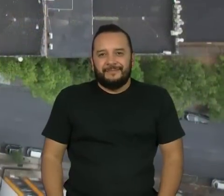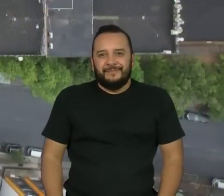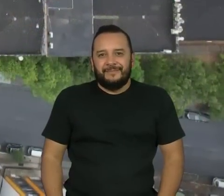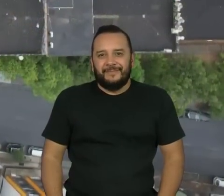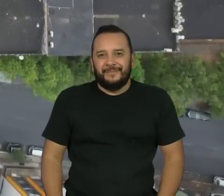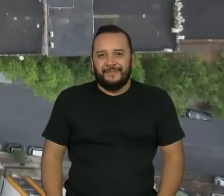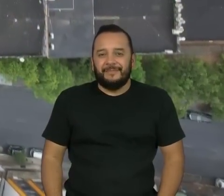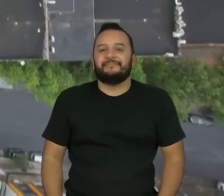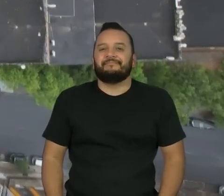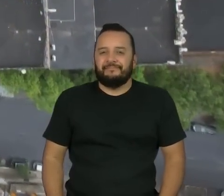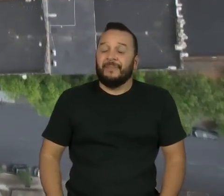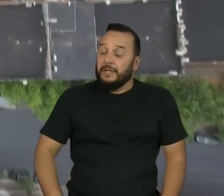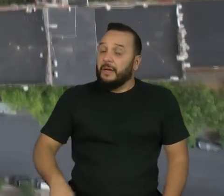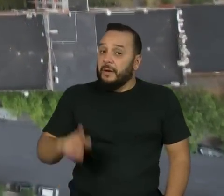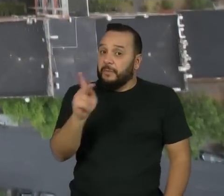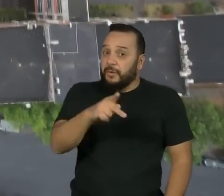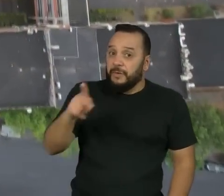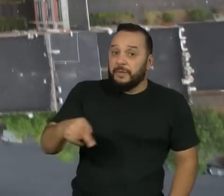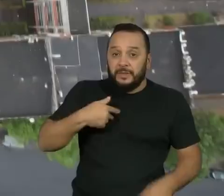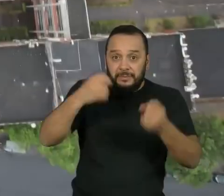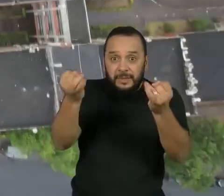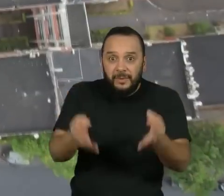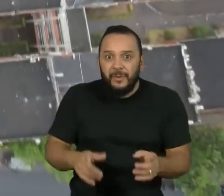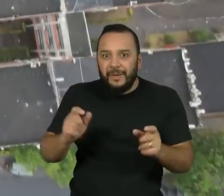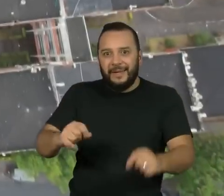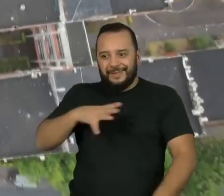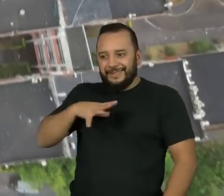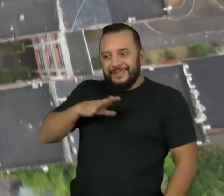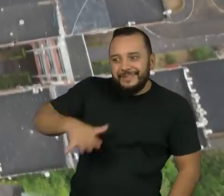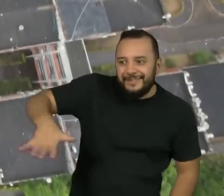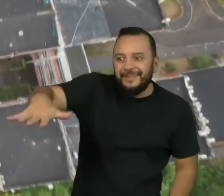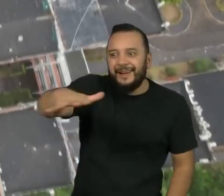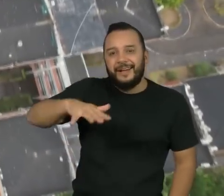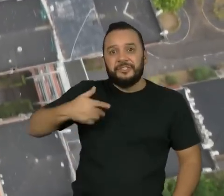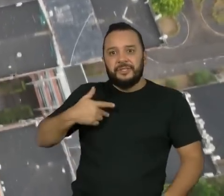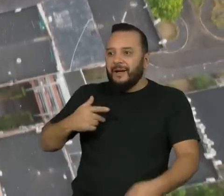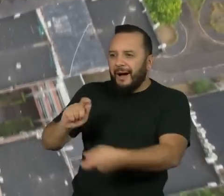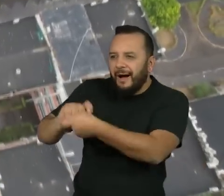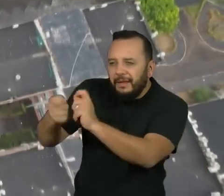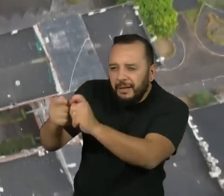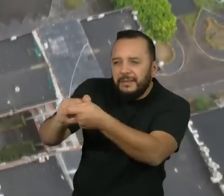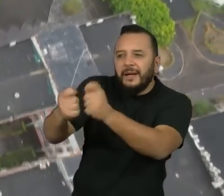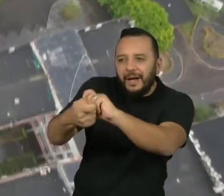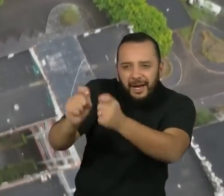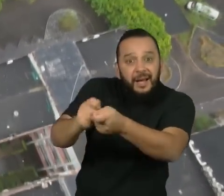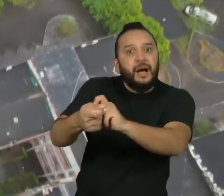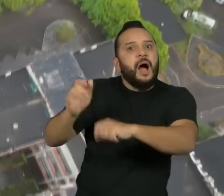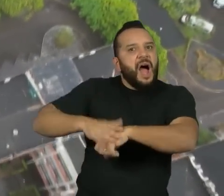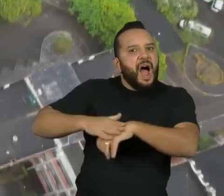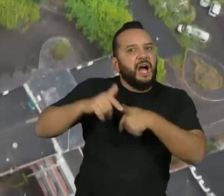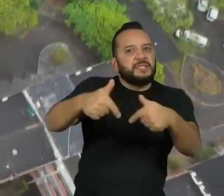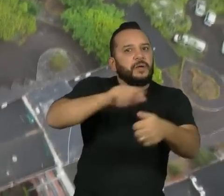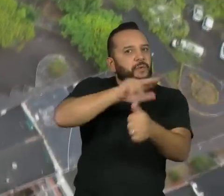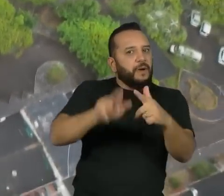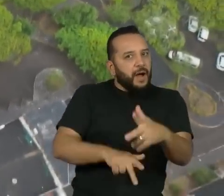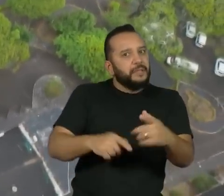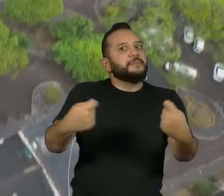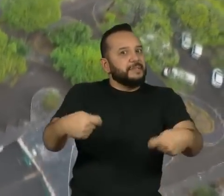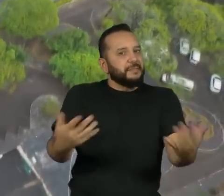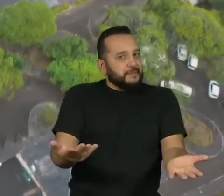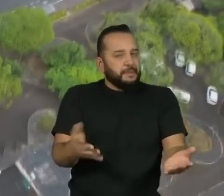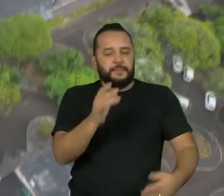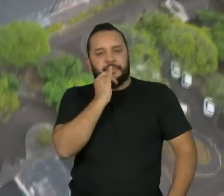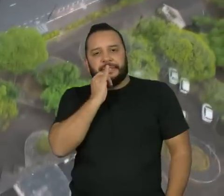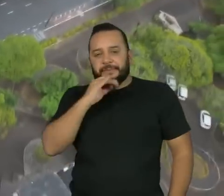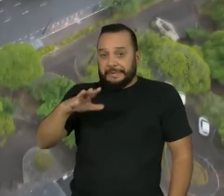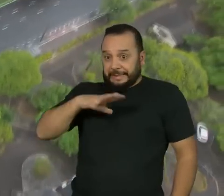O professor explica que adaptar as cidades requer uma série de medidas. As cidades, de